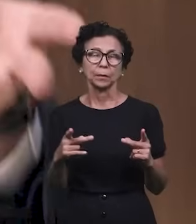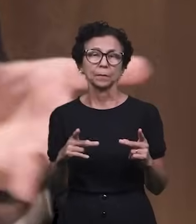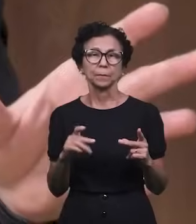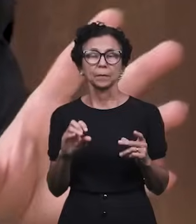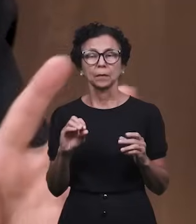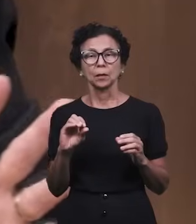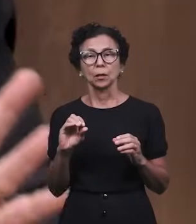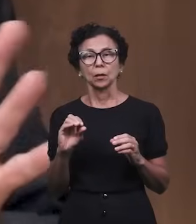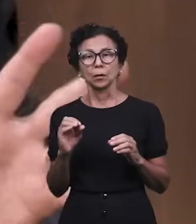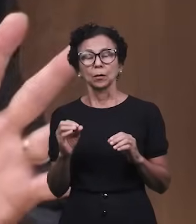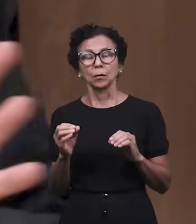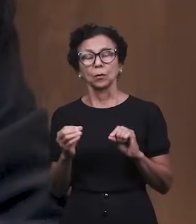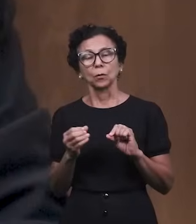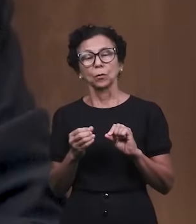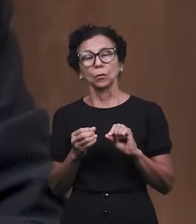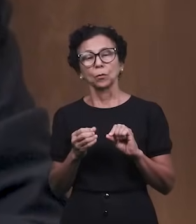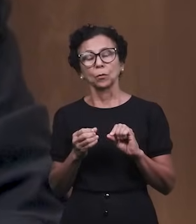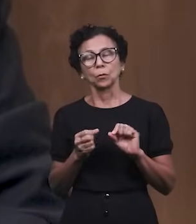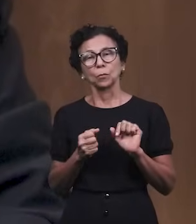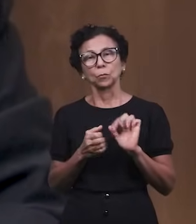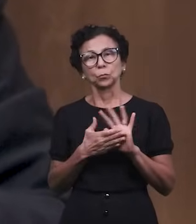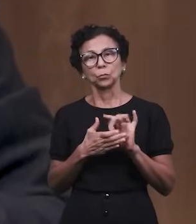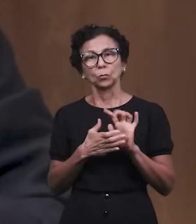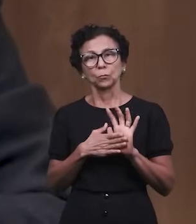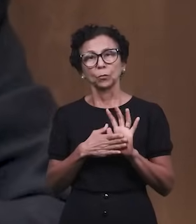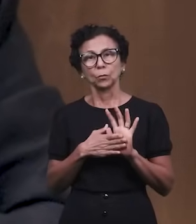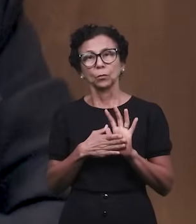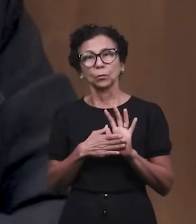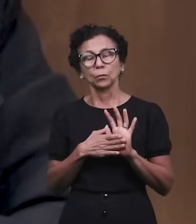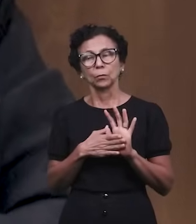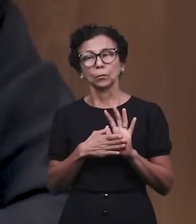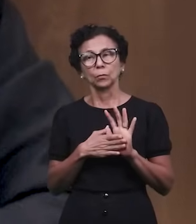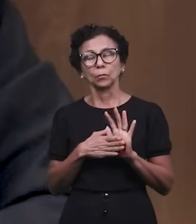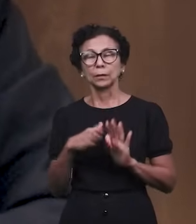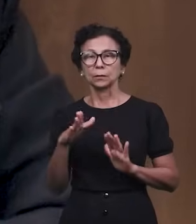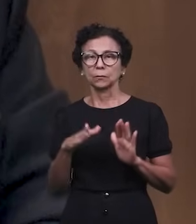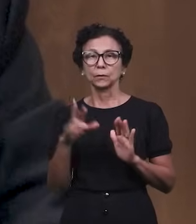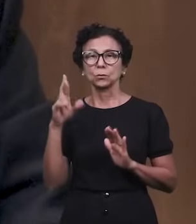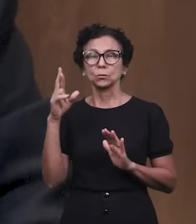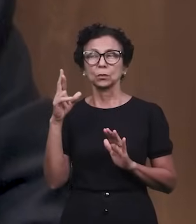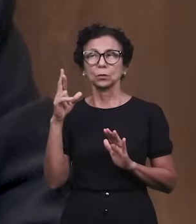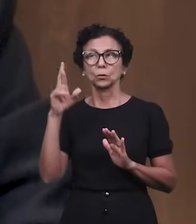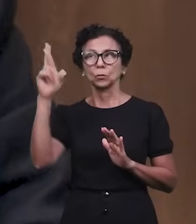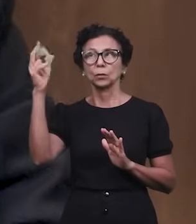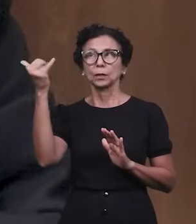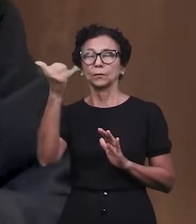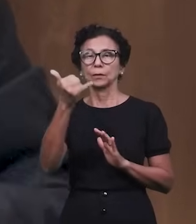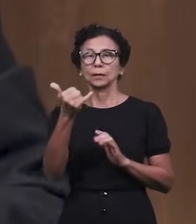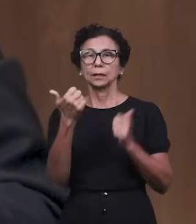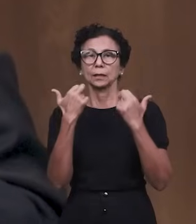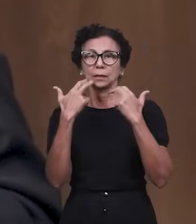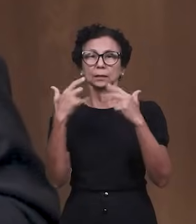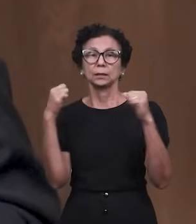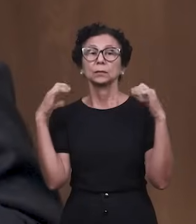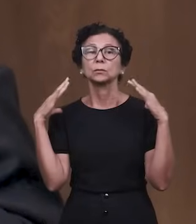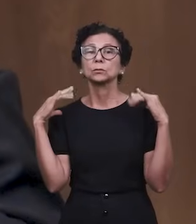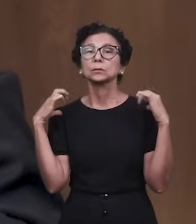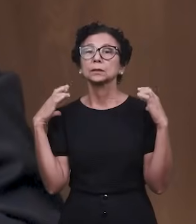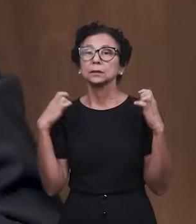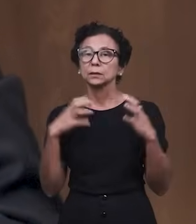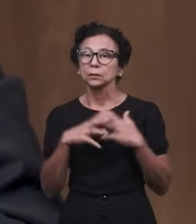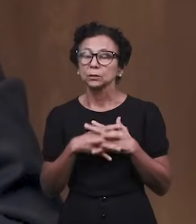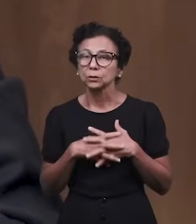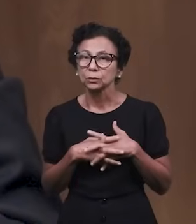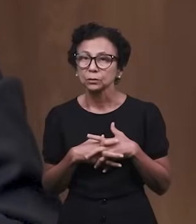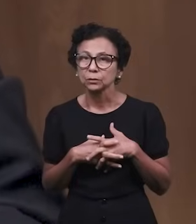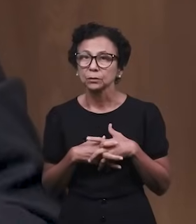mesmo depois de um louvor, pós-mensagem, o Senhor queira falar em interpretação de línguas. O que a sabedoria